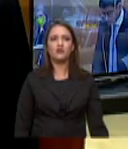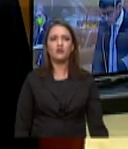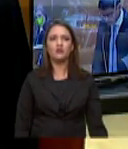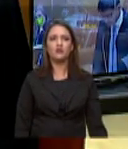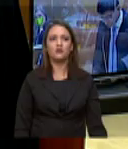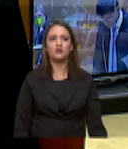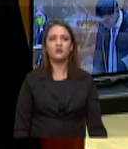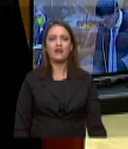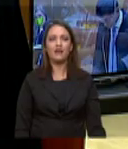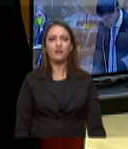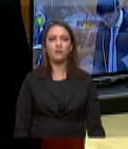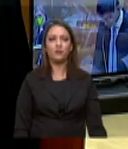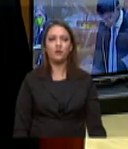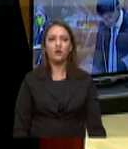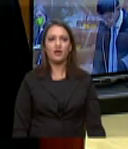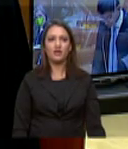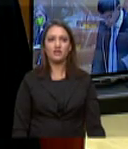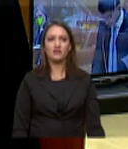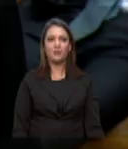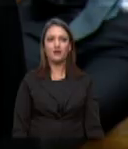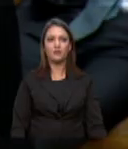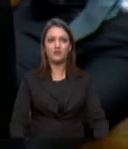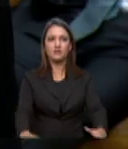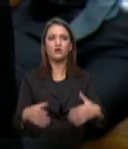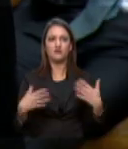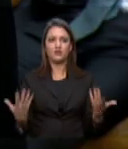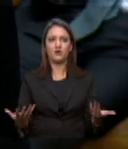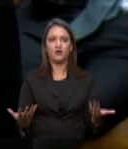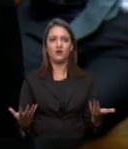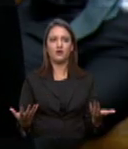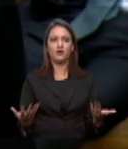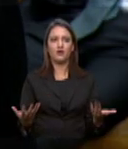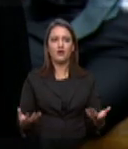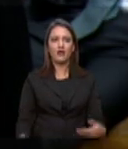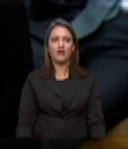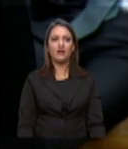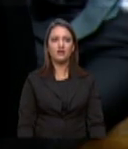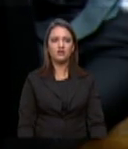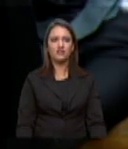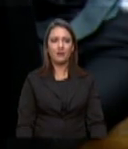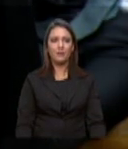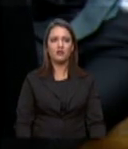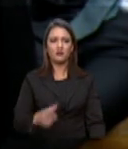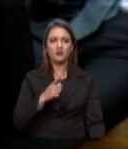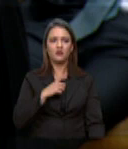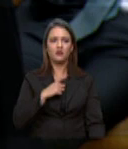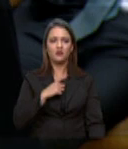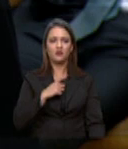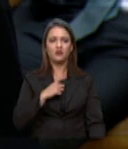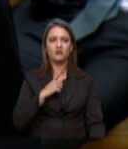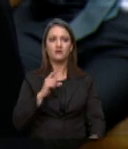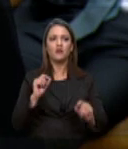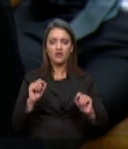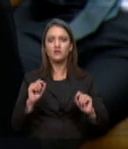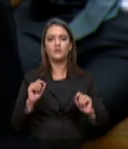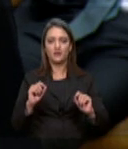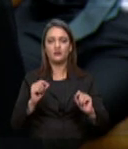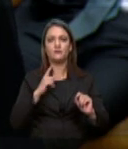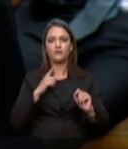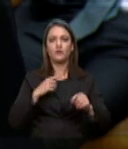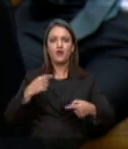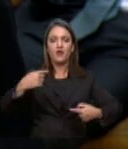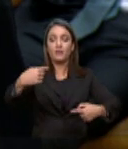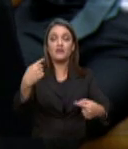excelências, o que se vê aqui, em verdade, repito mais uma vez, é uma verdadeira política de governo